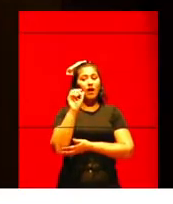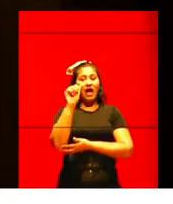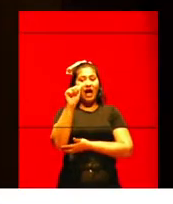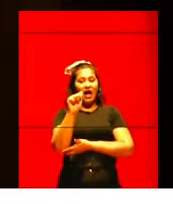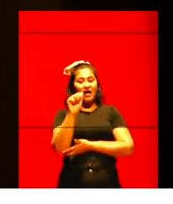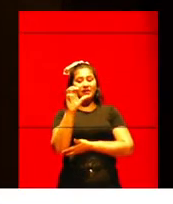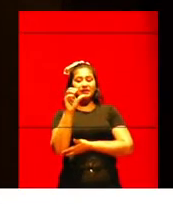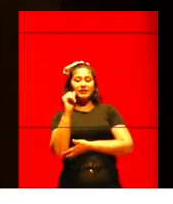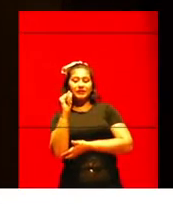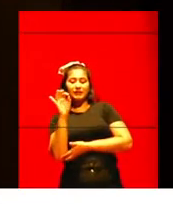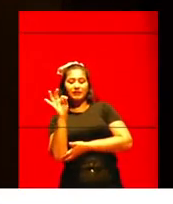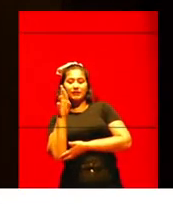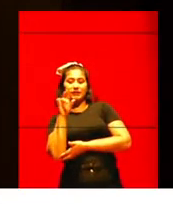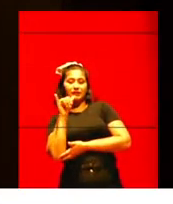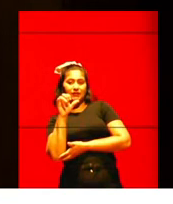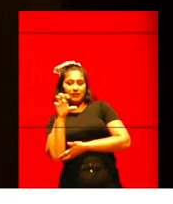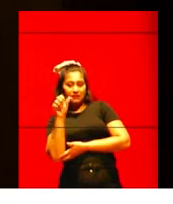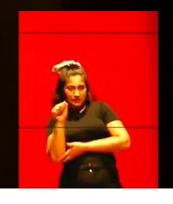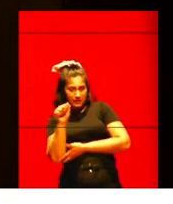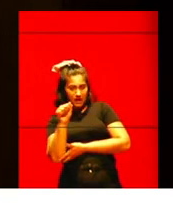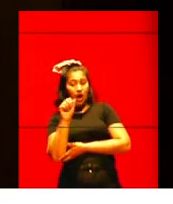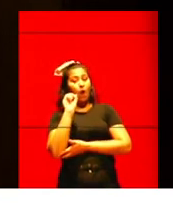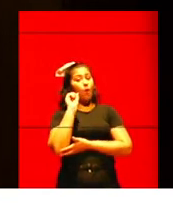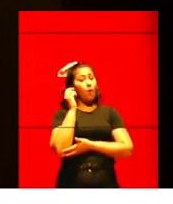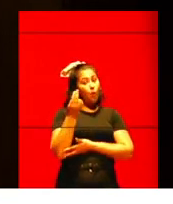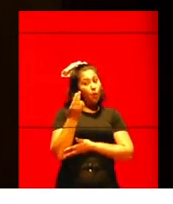Acíclica ou